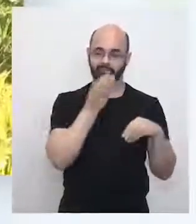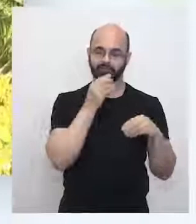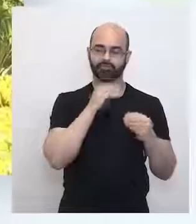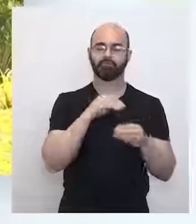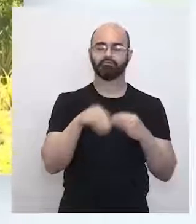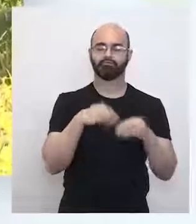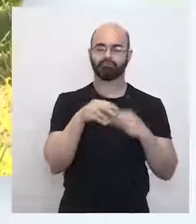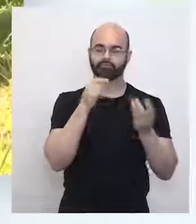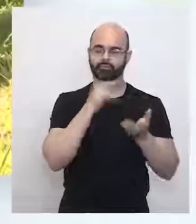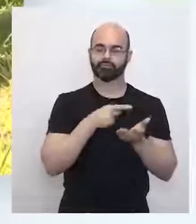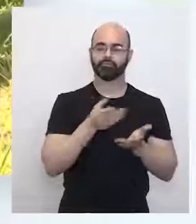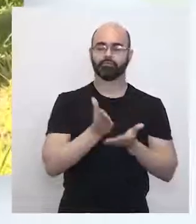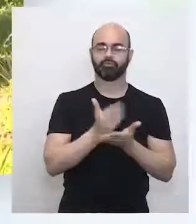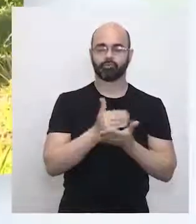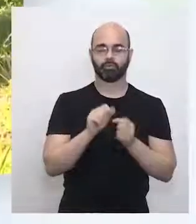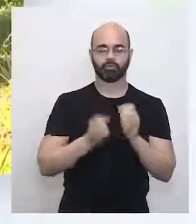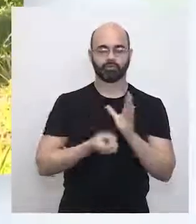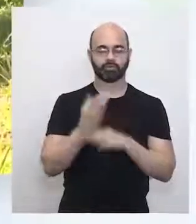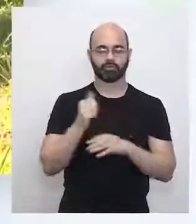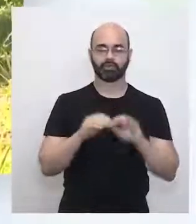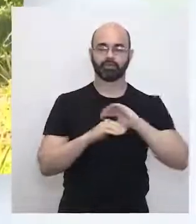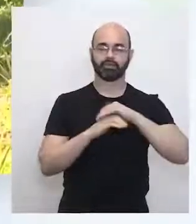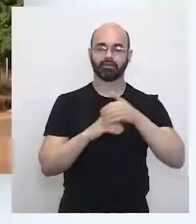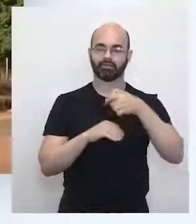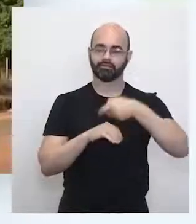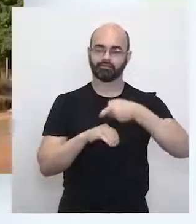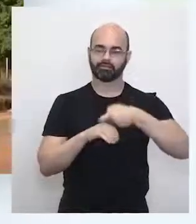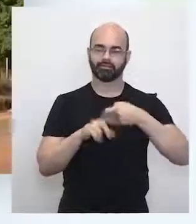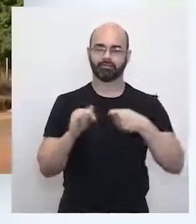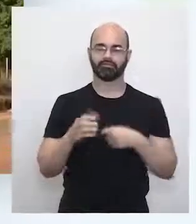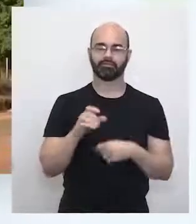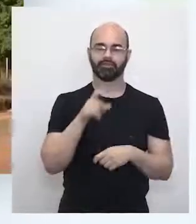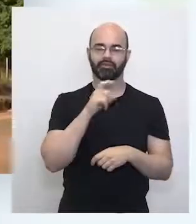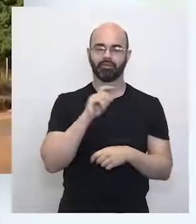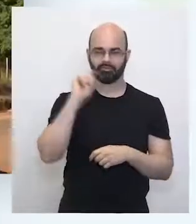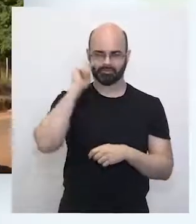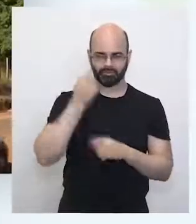bolos e mingaus. E da casca se faz o carvão.